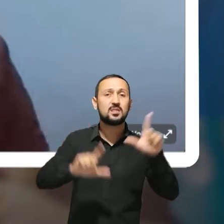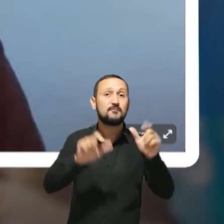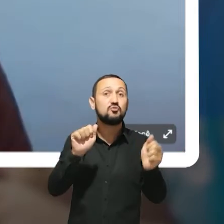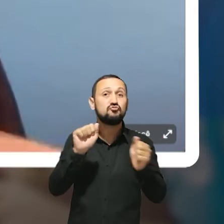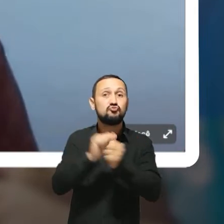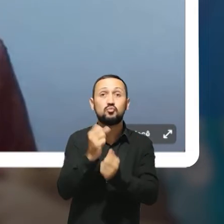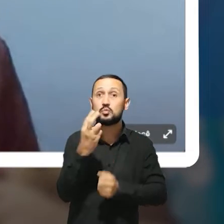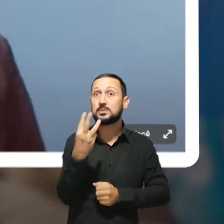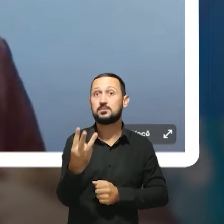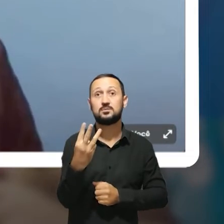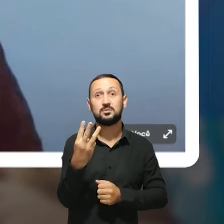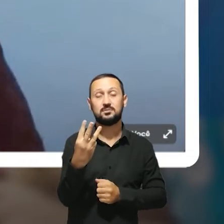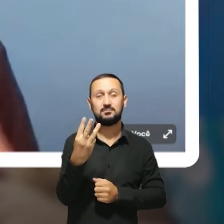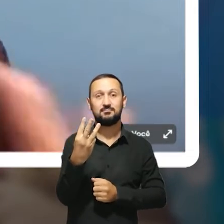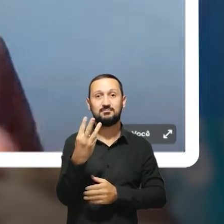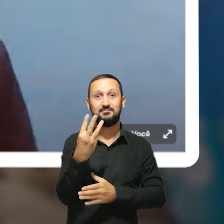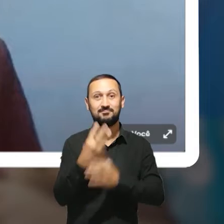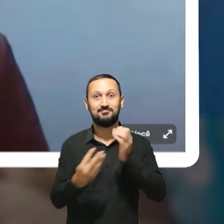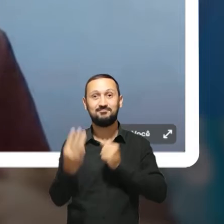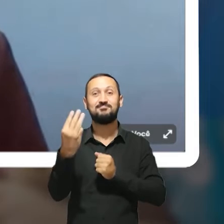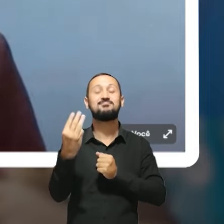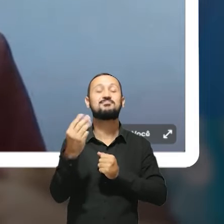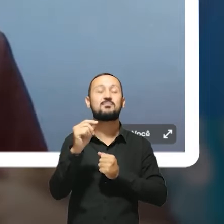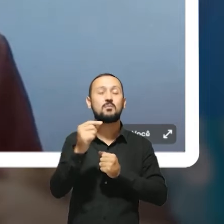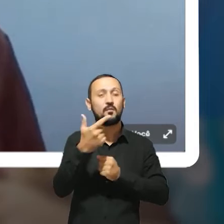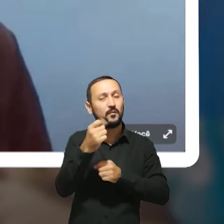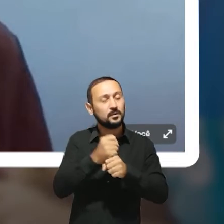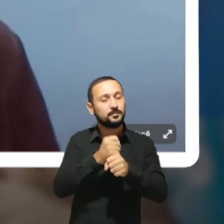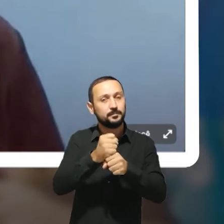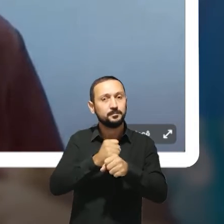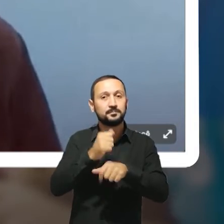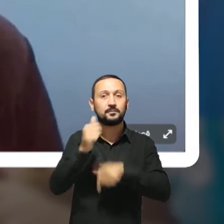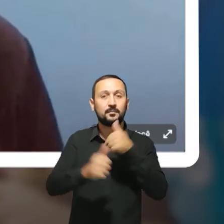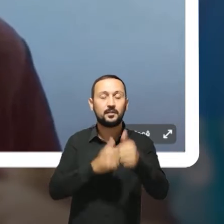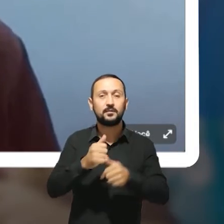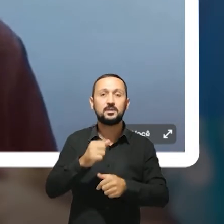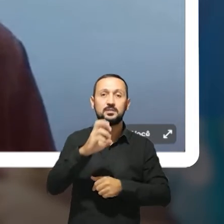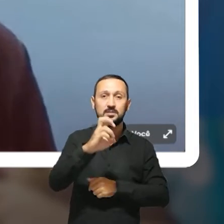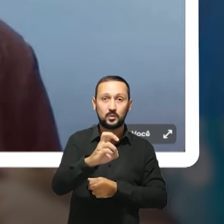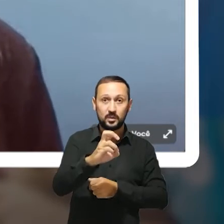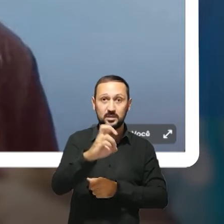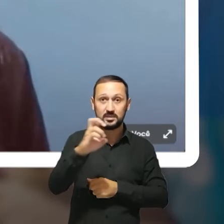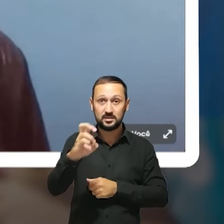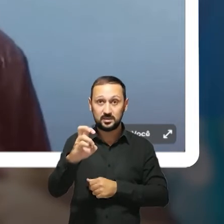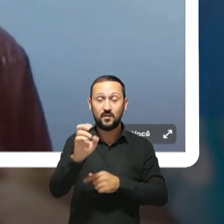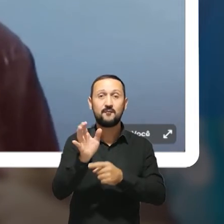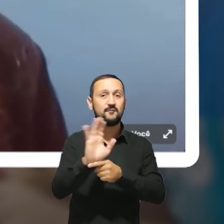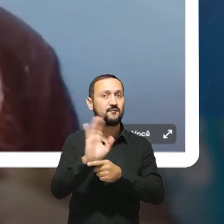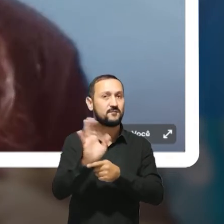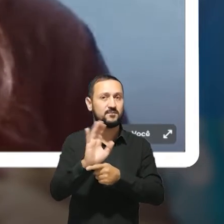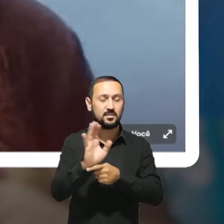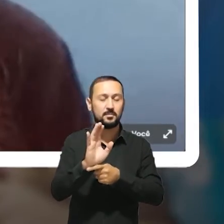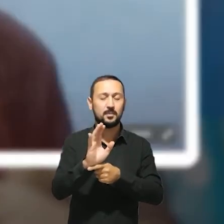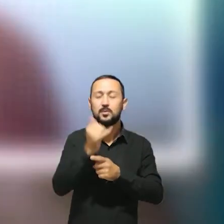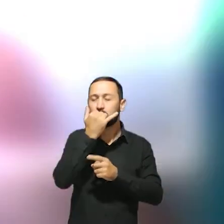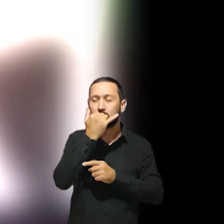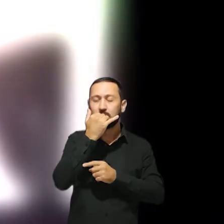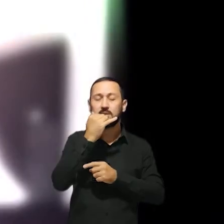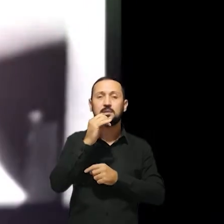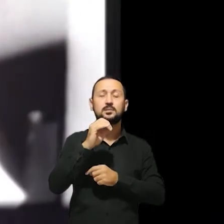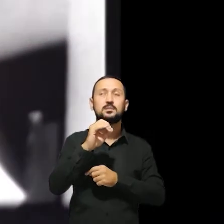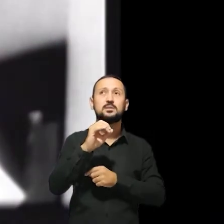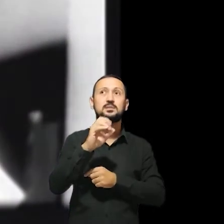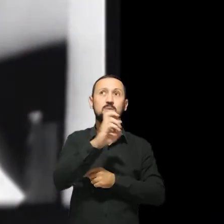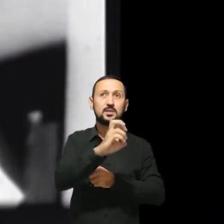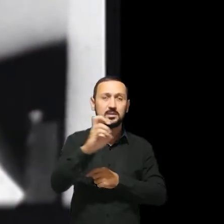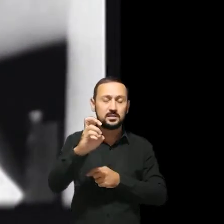cinema, teatro e televisão ao mesmo tempo. Então, em 20 anos de carreira, a Glauci fez 55